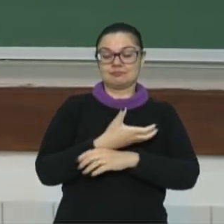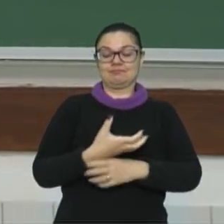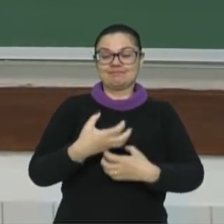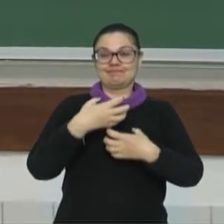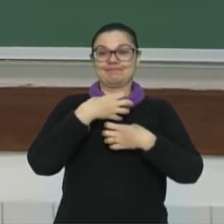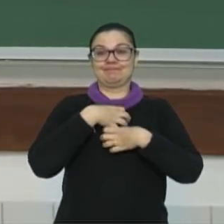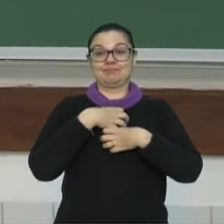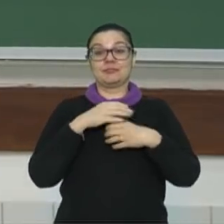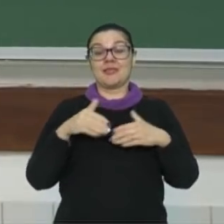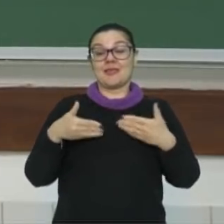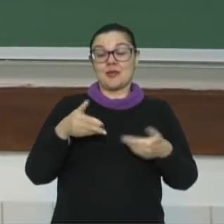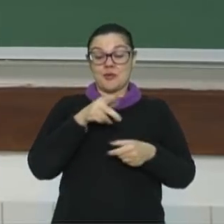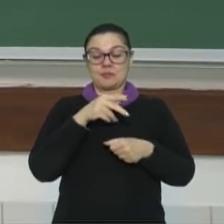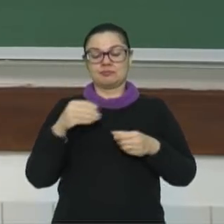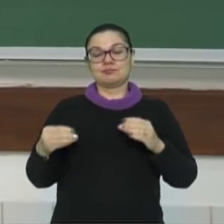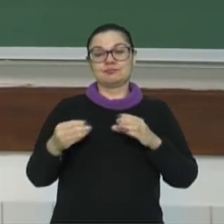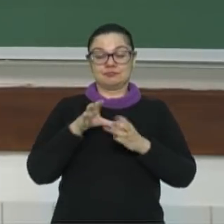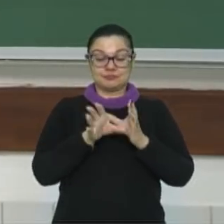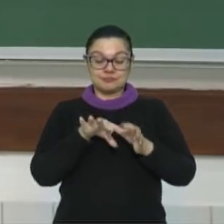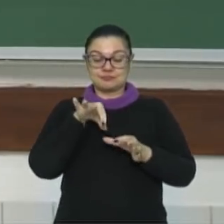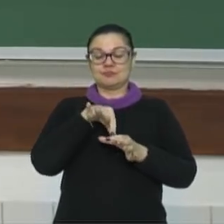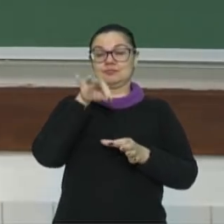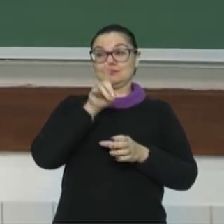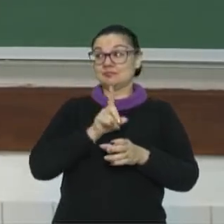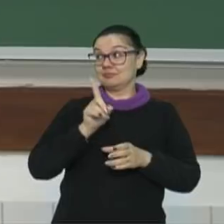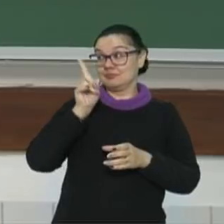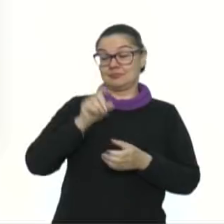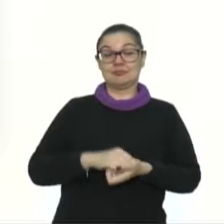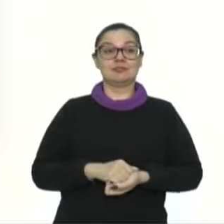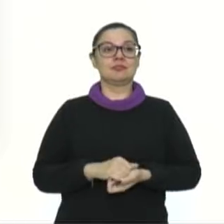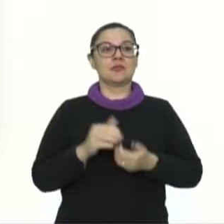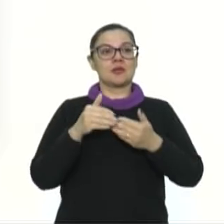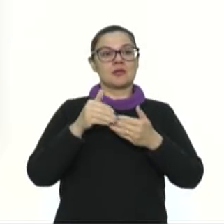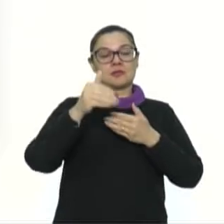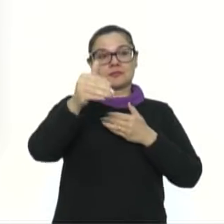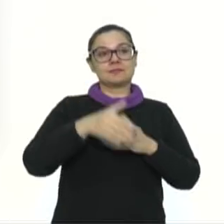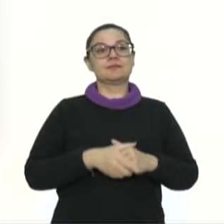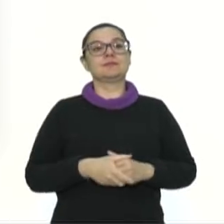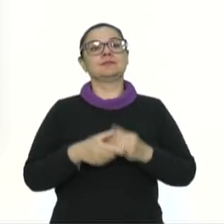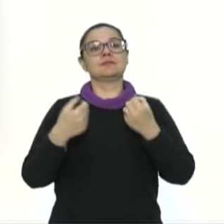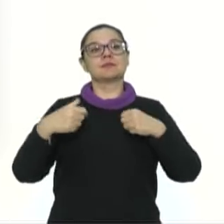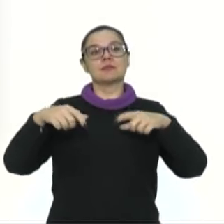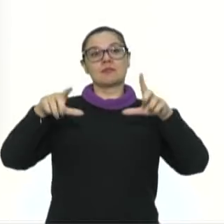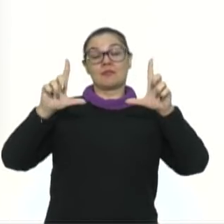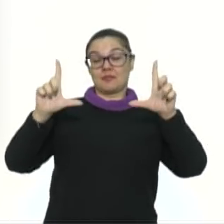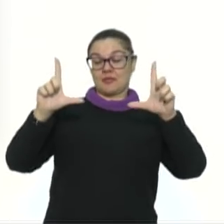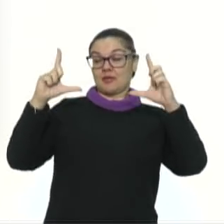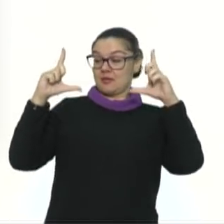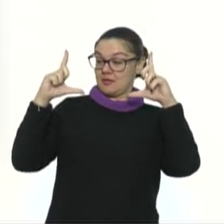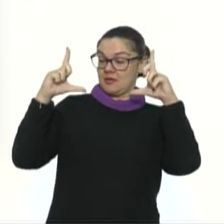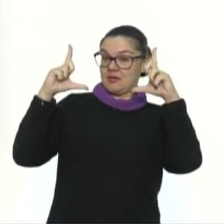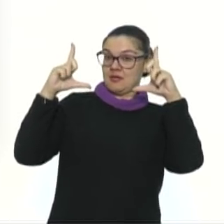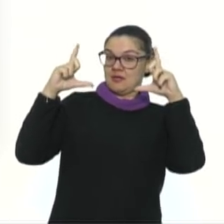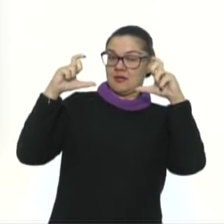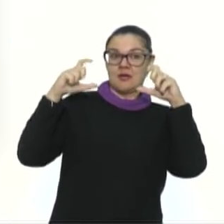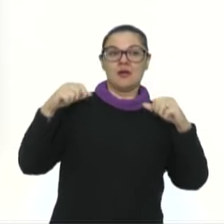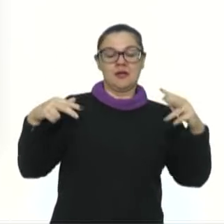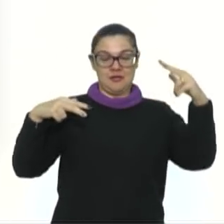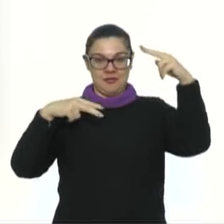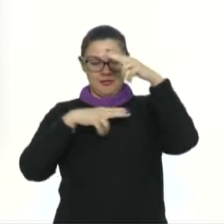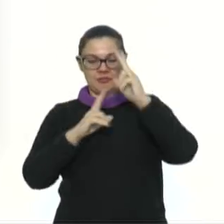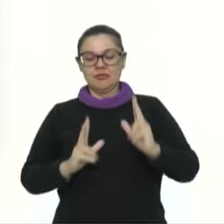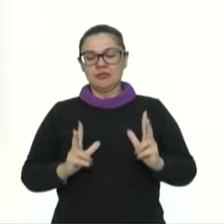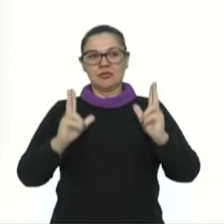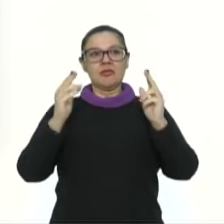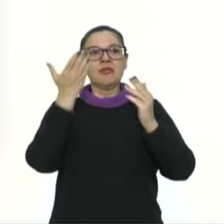Então a professora tirou de lá. Beleza. E ali na continuação você tem a foto, né? Eu cortei um pouquinho, mas